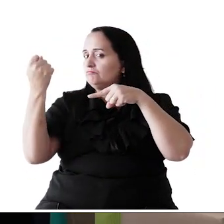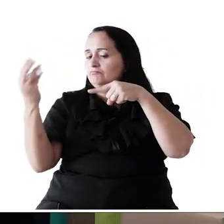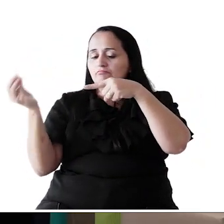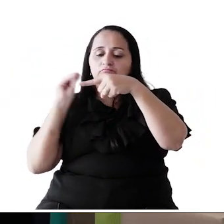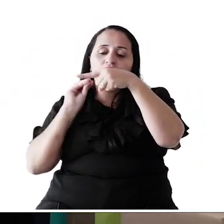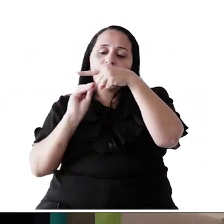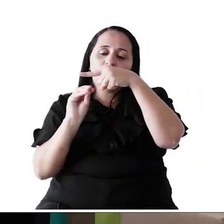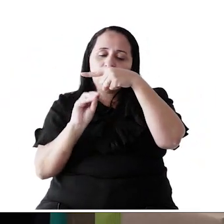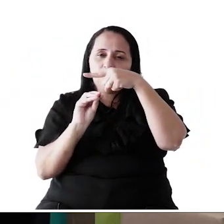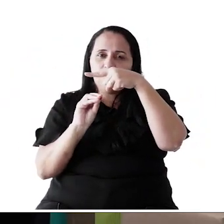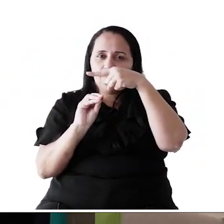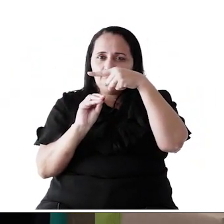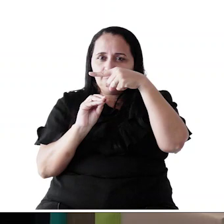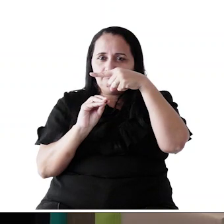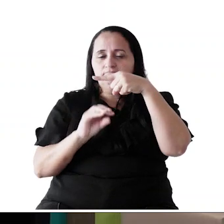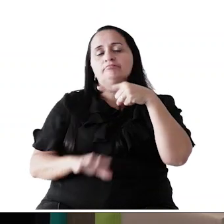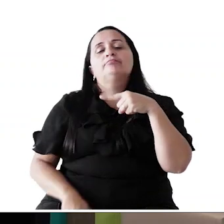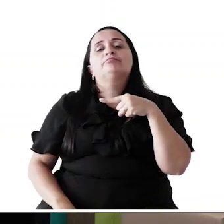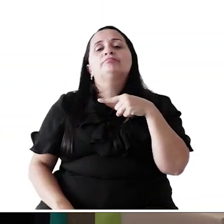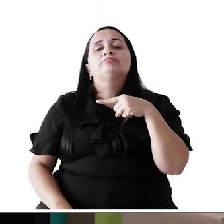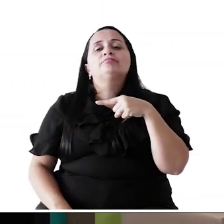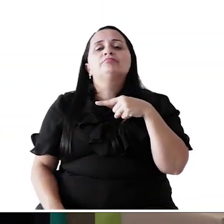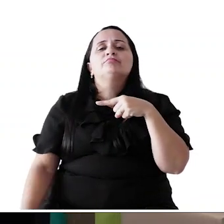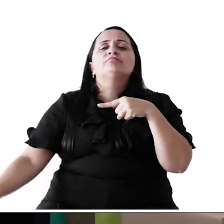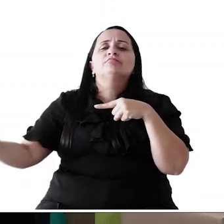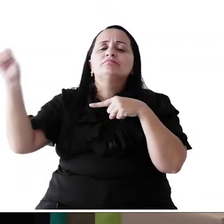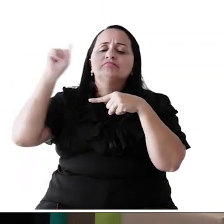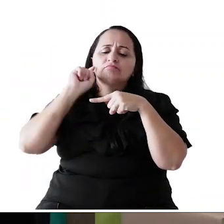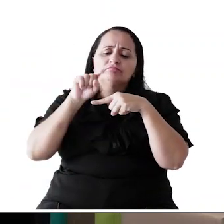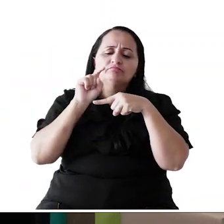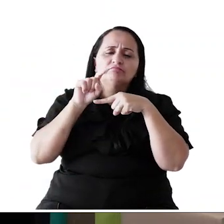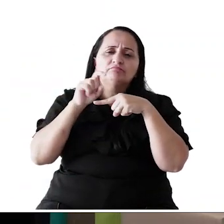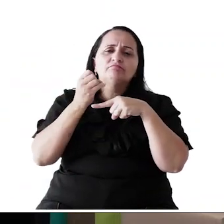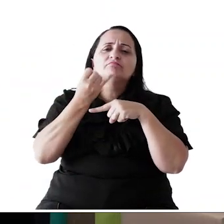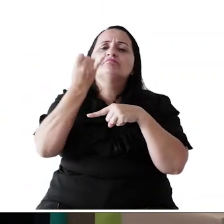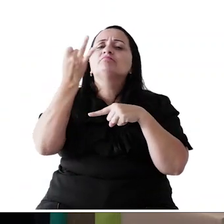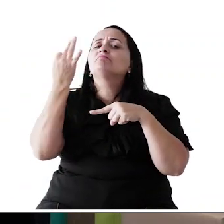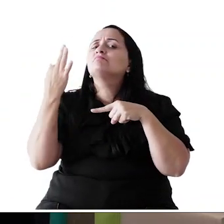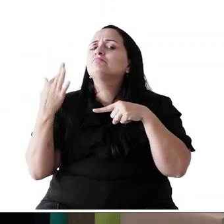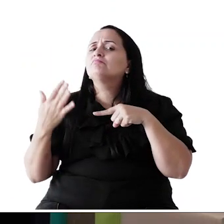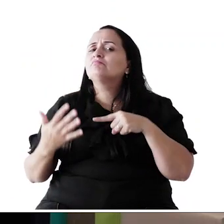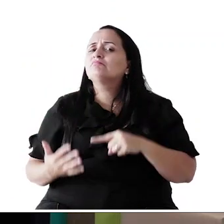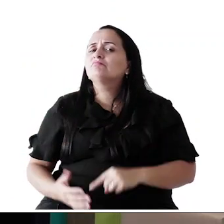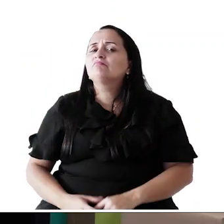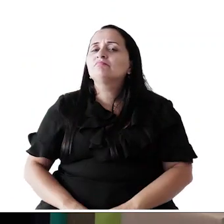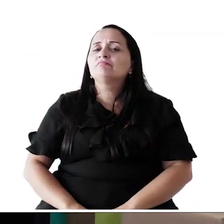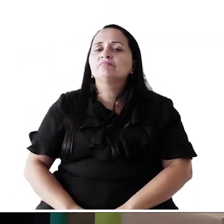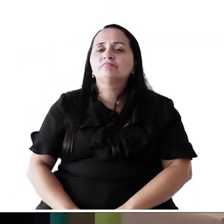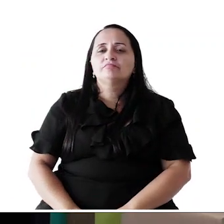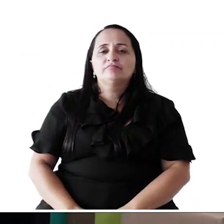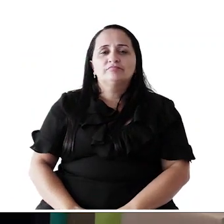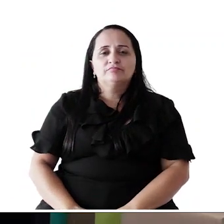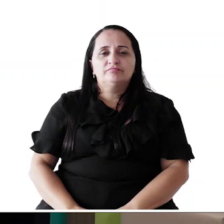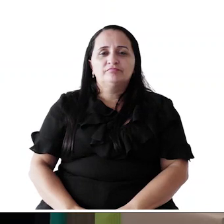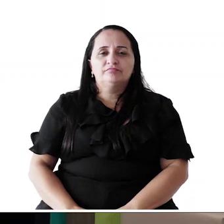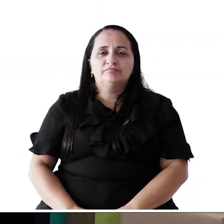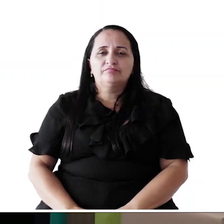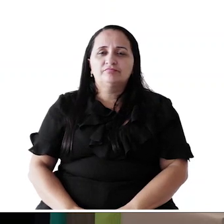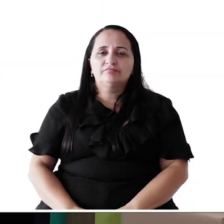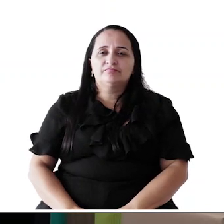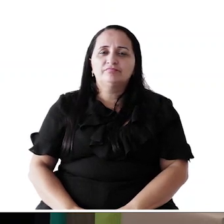parte que foi comida, foram quantas partes? Uma parte,